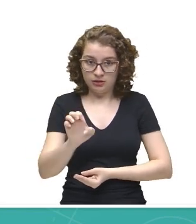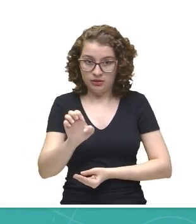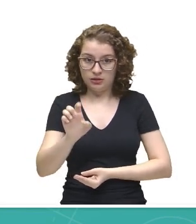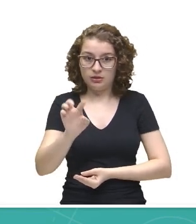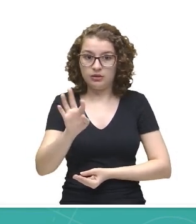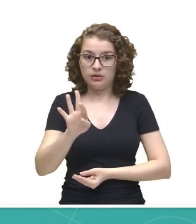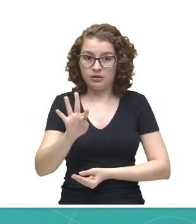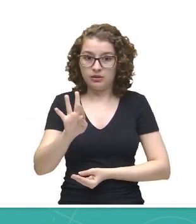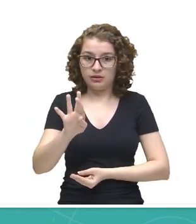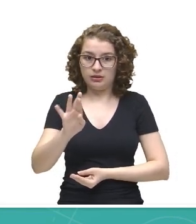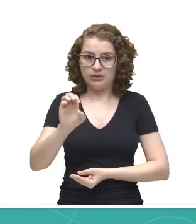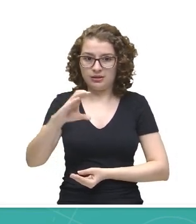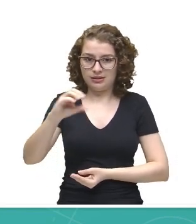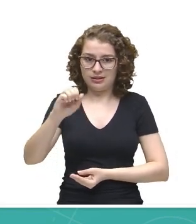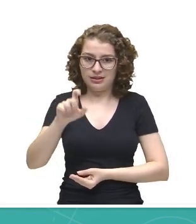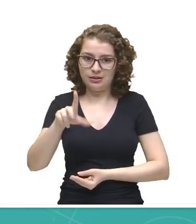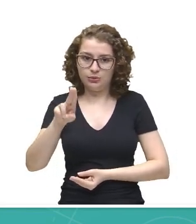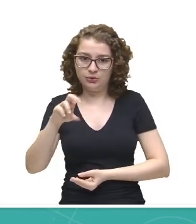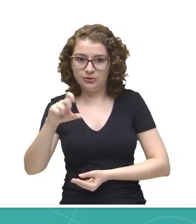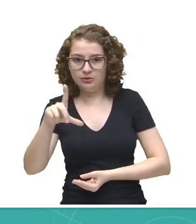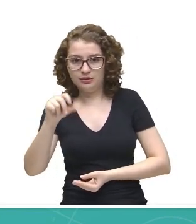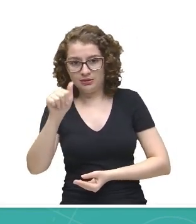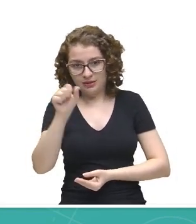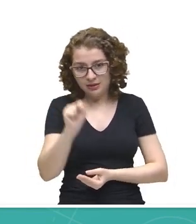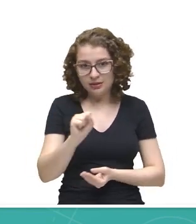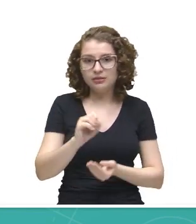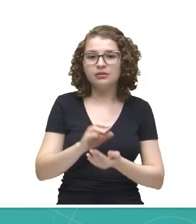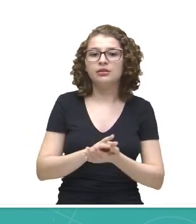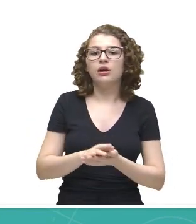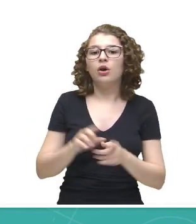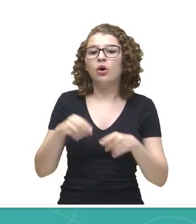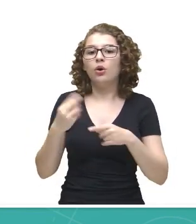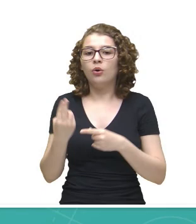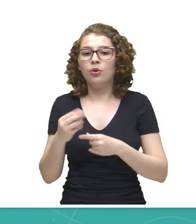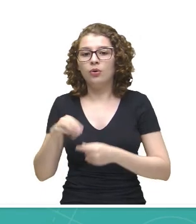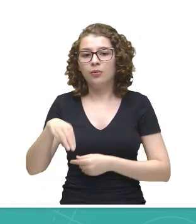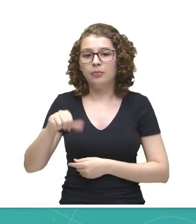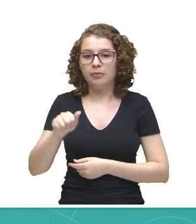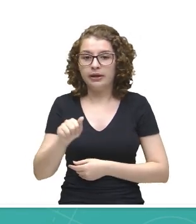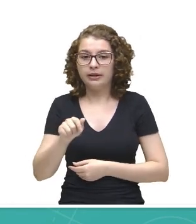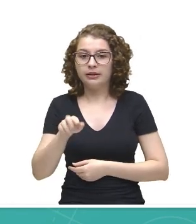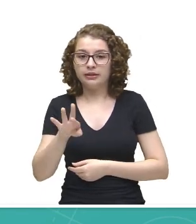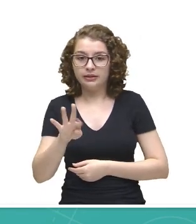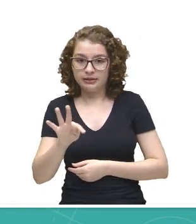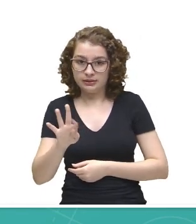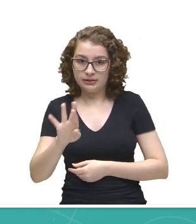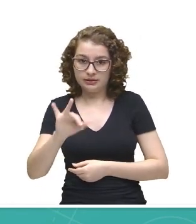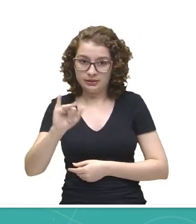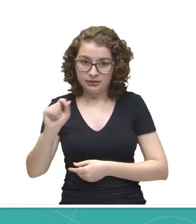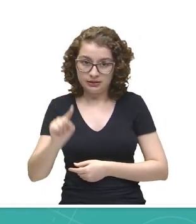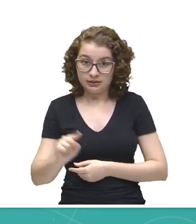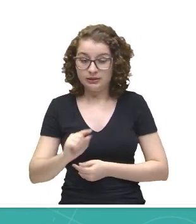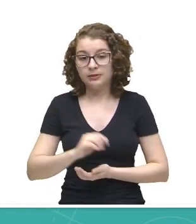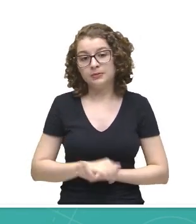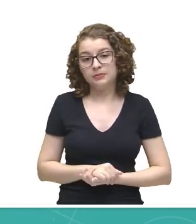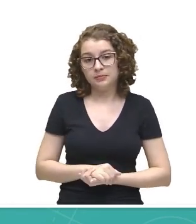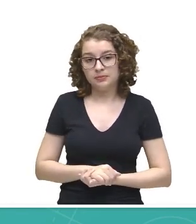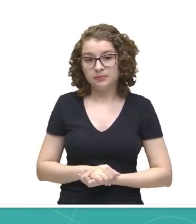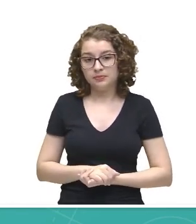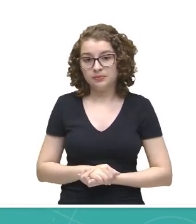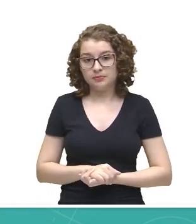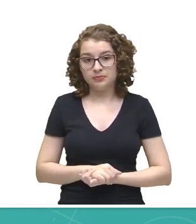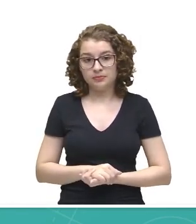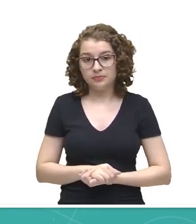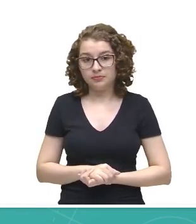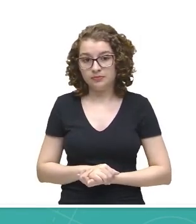A gente observou que ela é preenchida pela substância intercelular, uma substância que vai